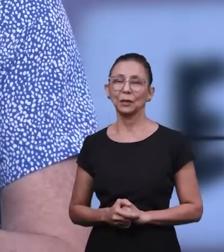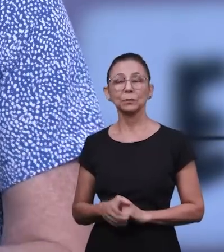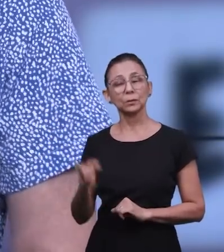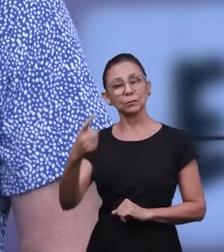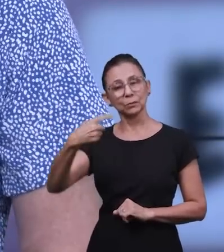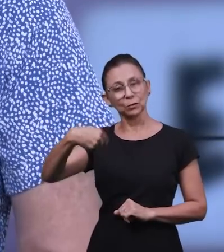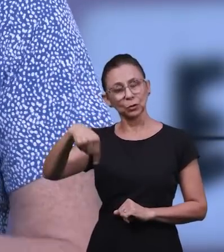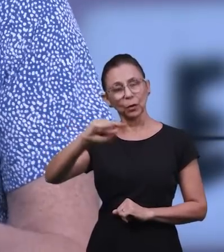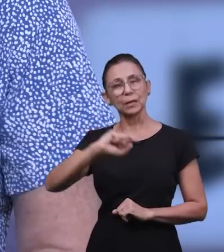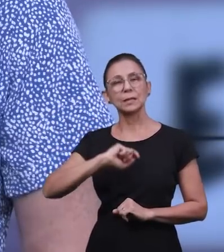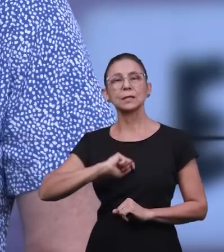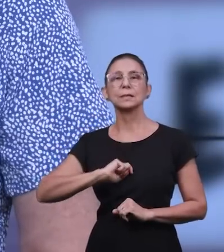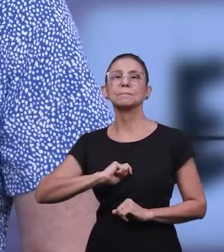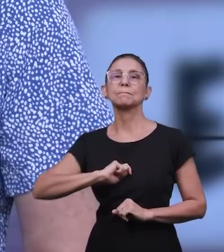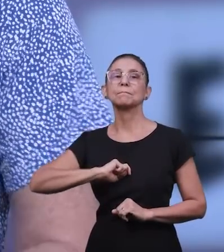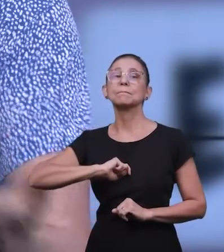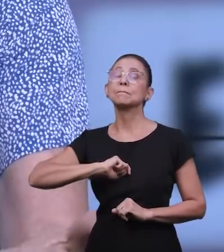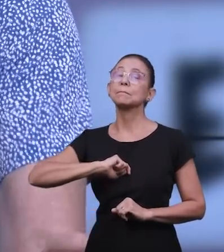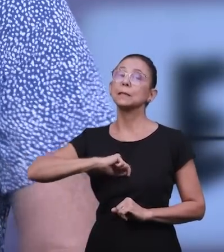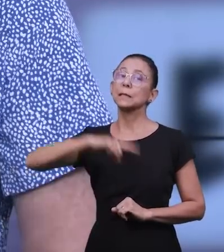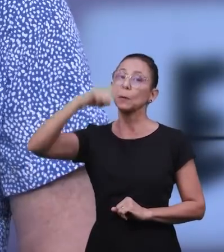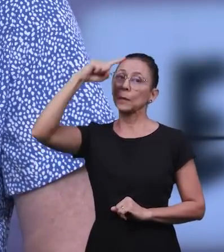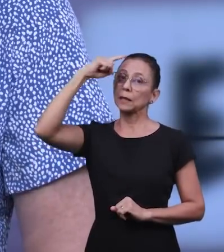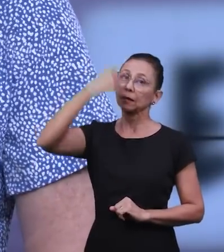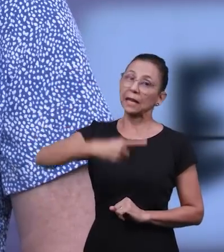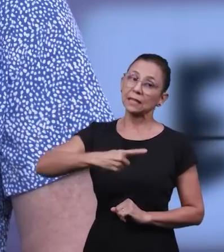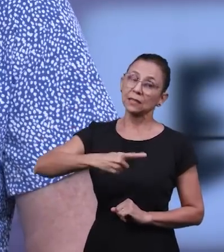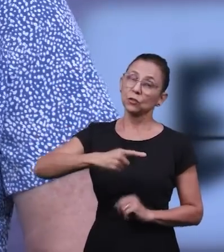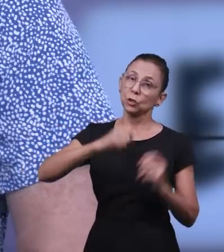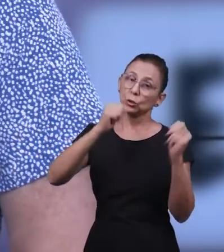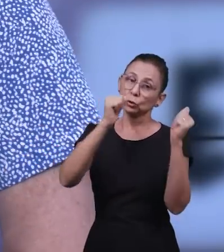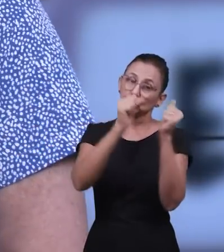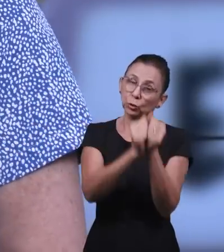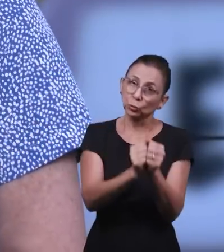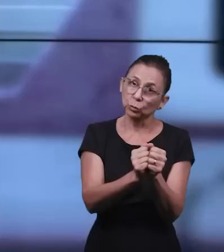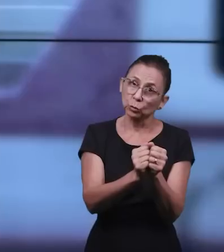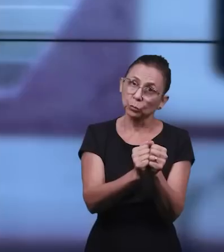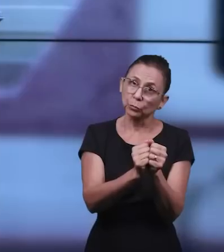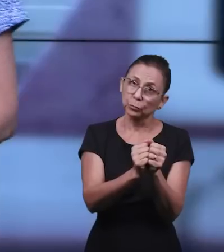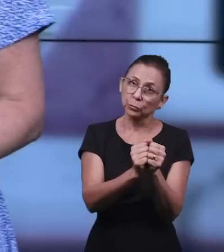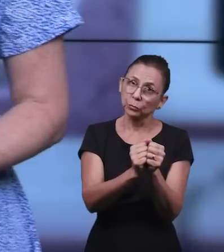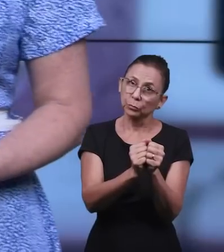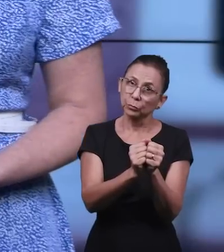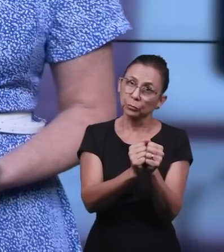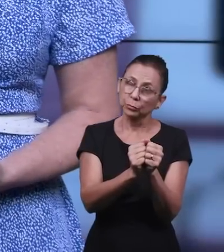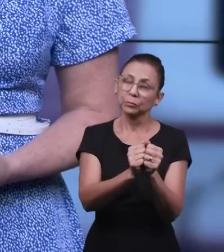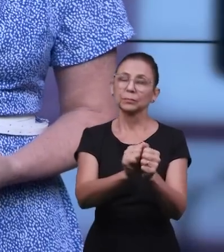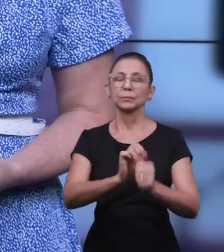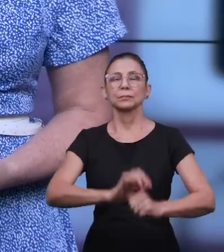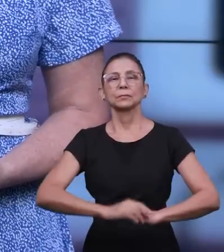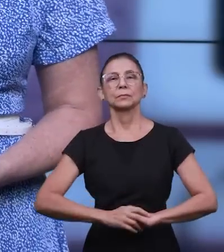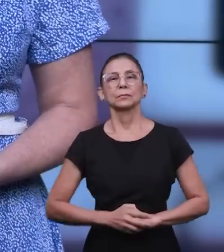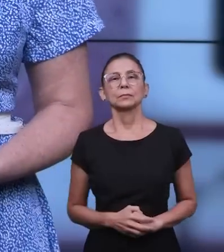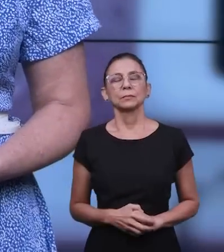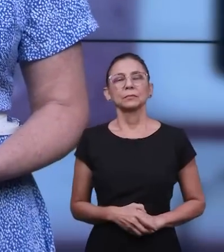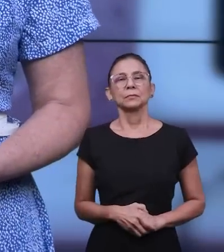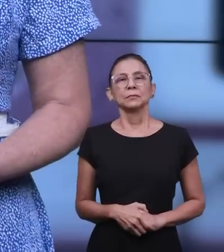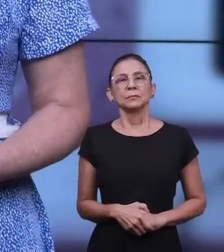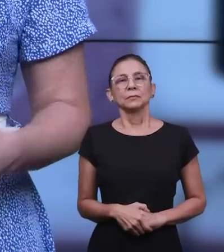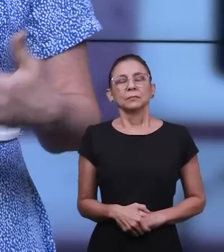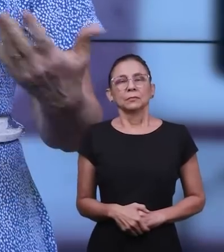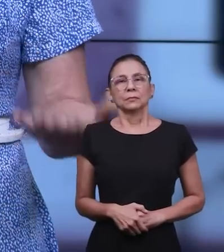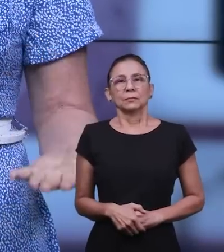nós precisamos decidir com eles, não por eles. Eles são mais